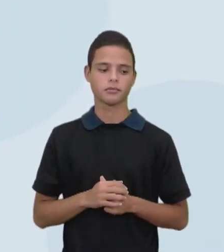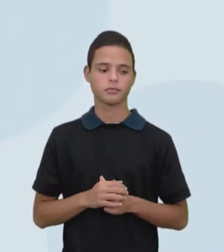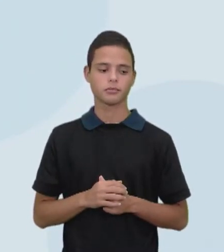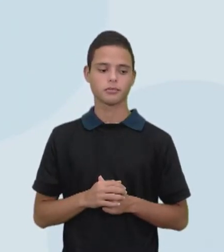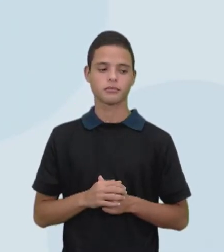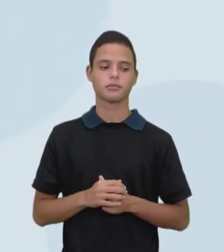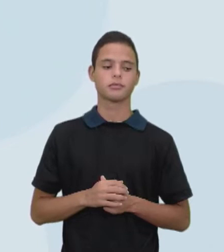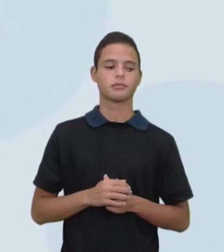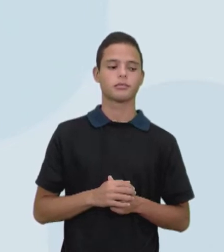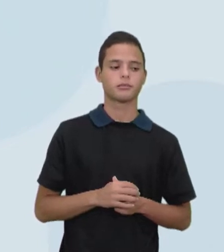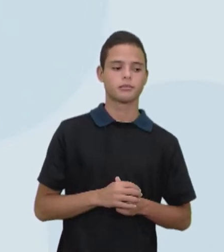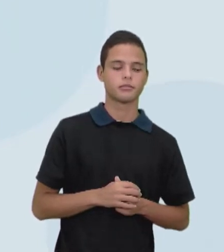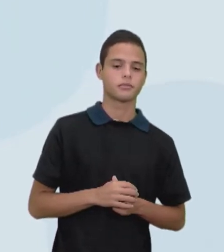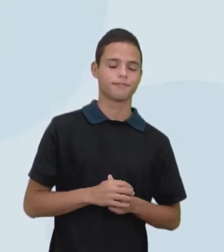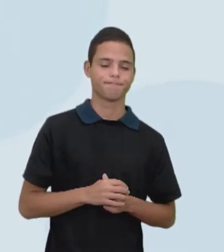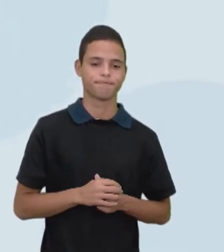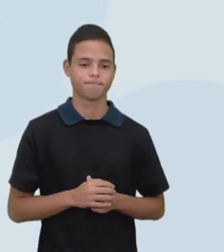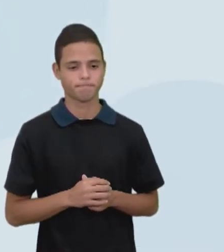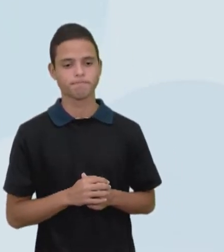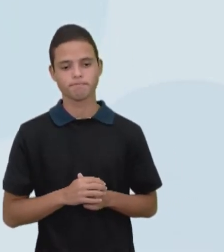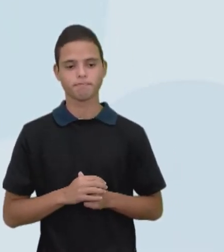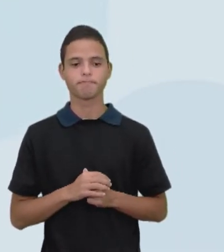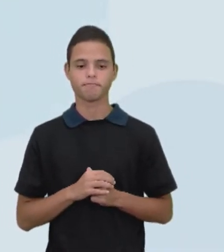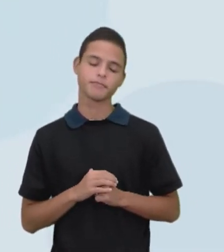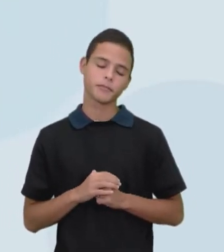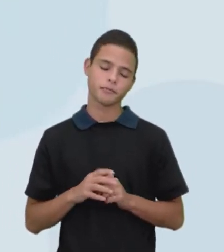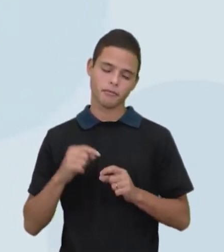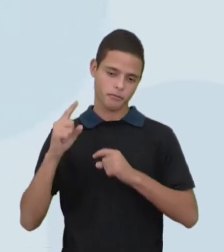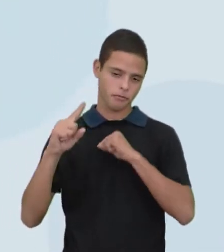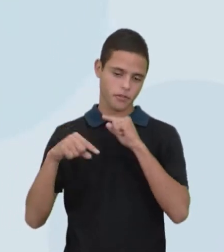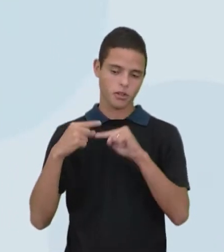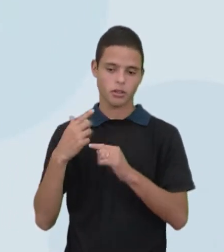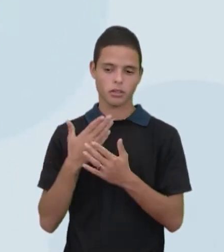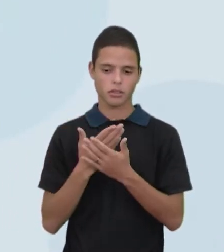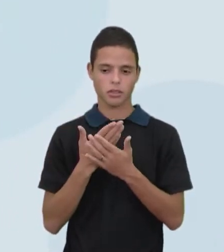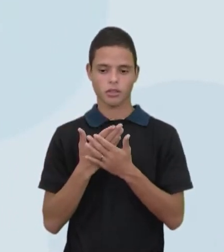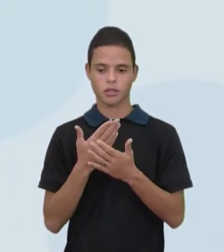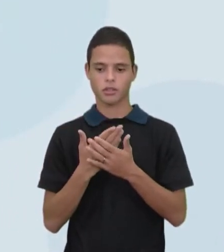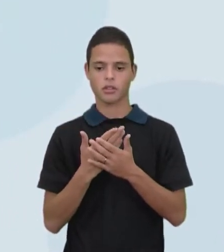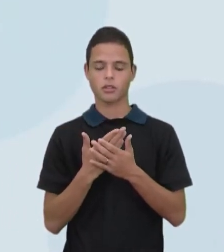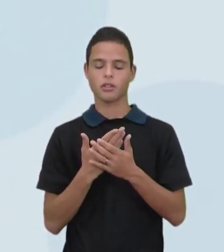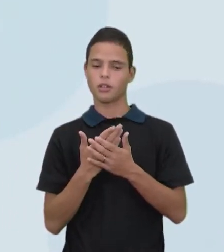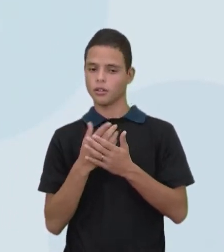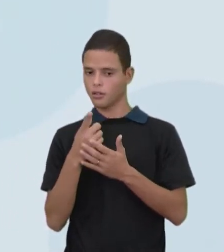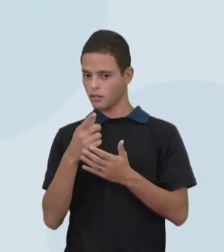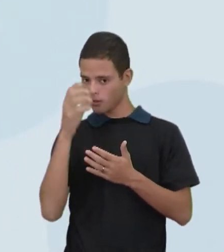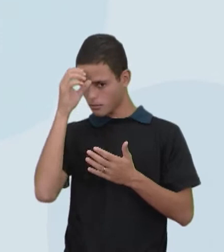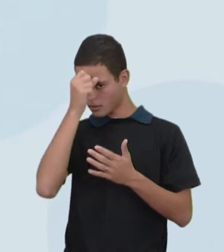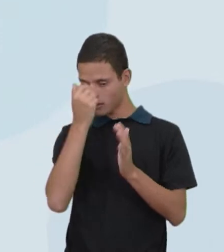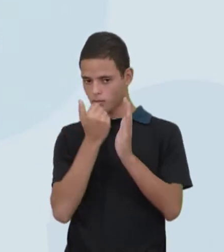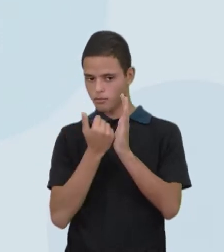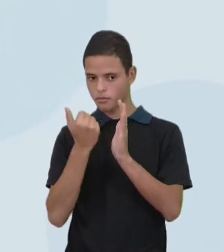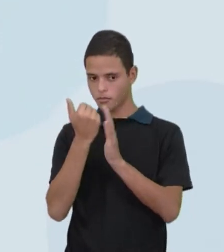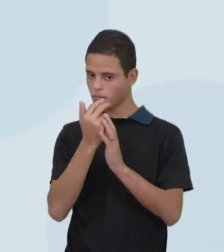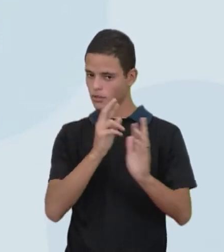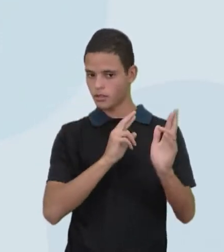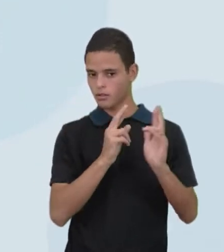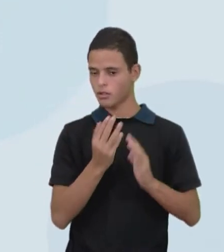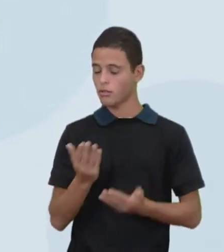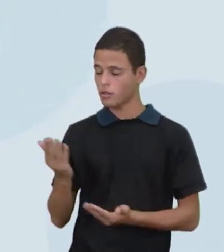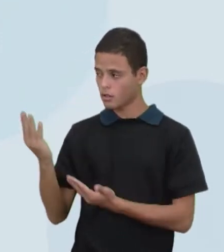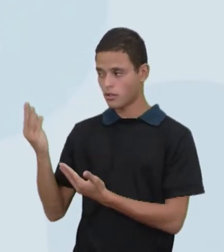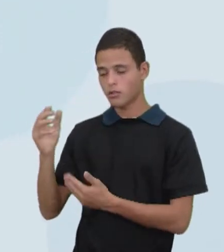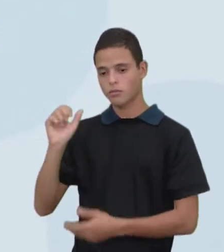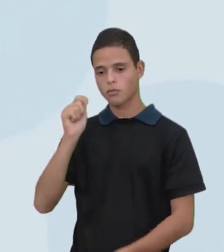serão vistas nos vídeos da aula que vem com a professora Ana de Souza. Ela vai vir aqui fazer uma palestra